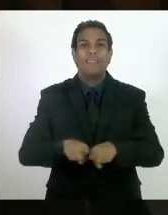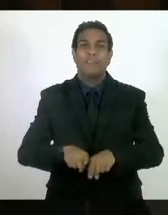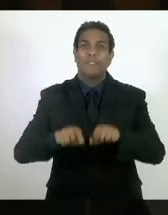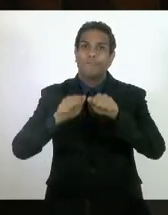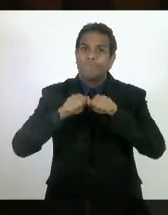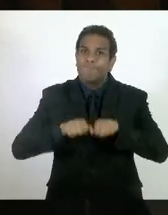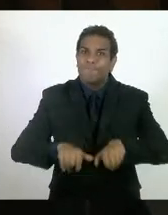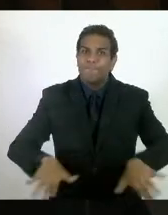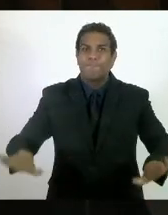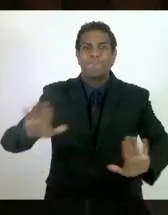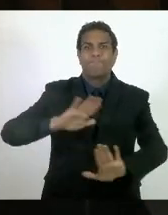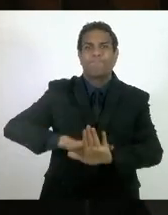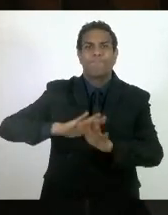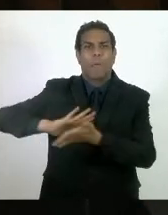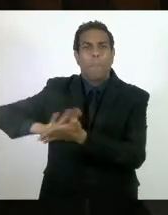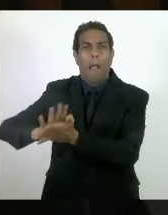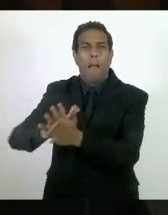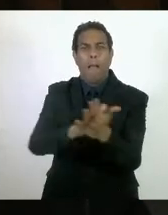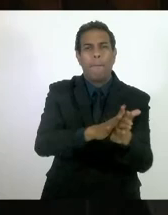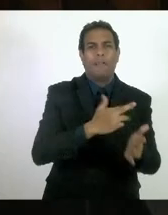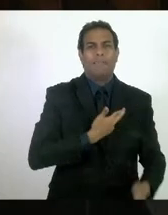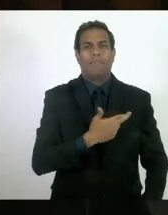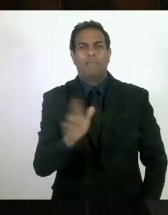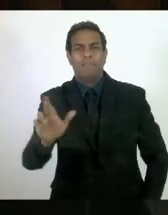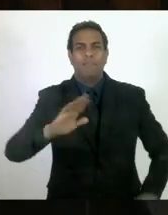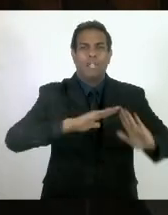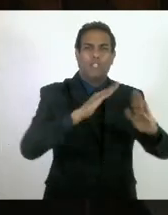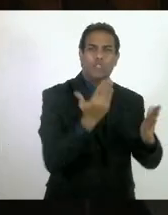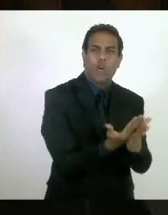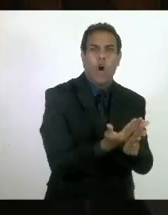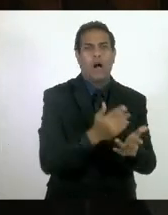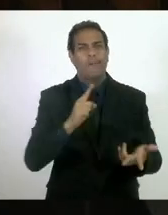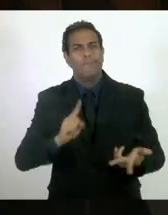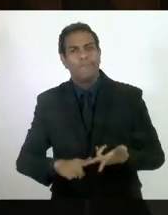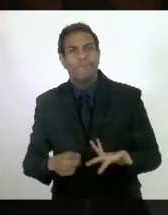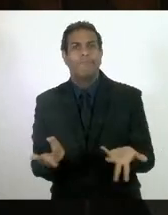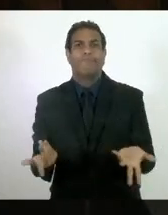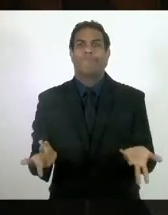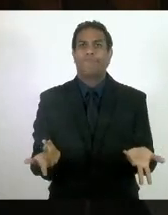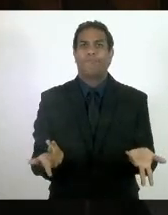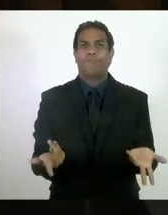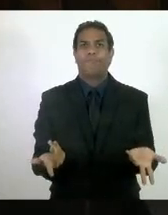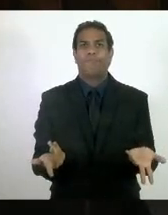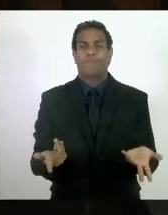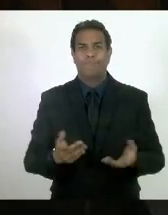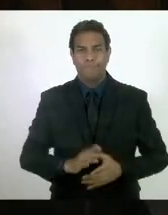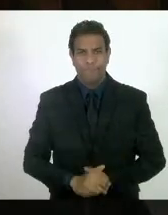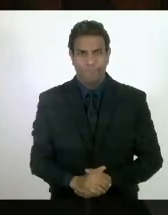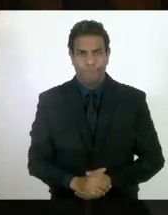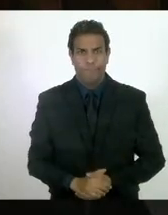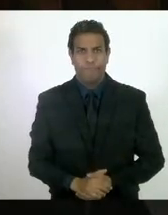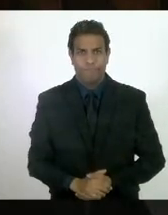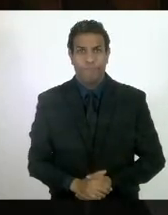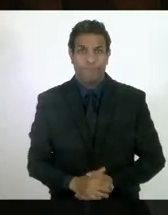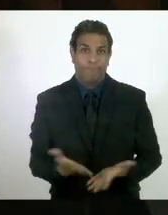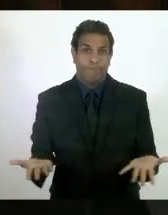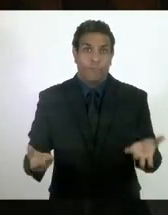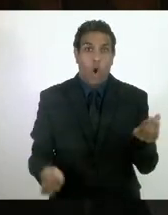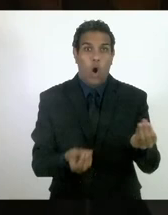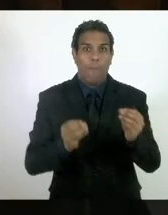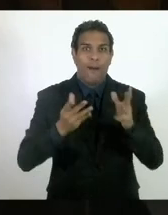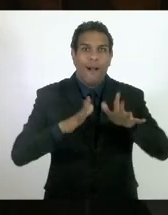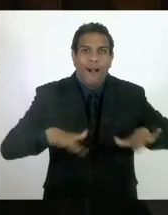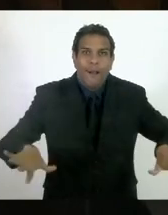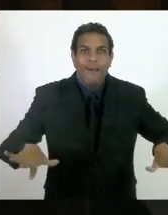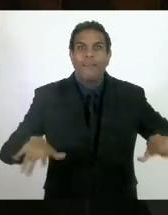do preconceito religioso nas escolas nas escolas hum onde as